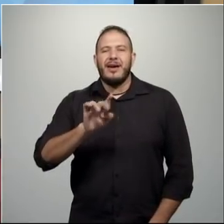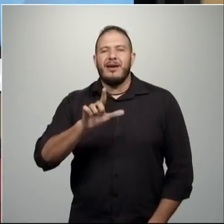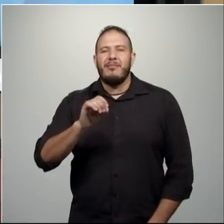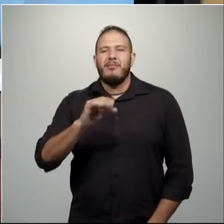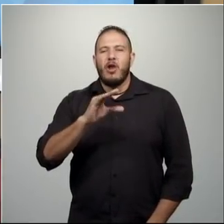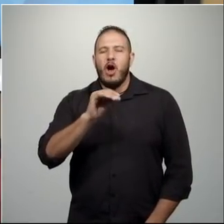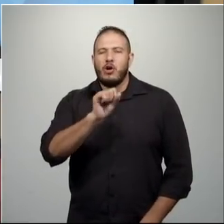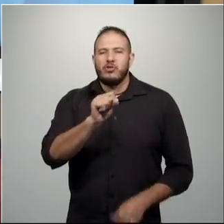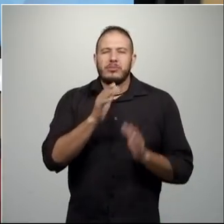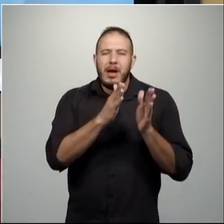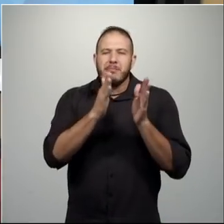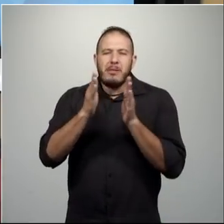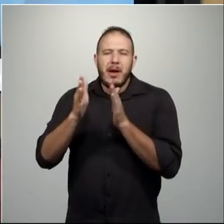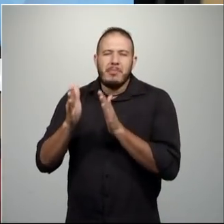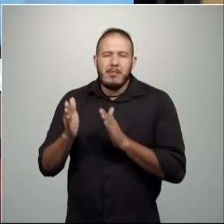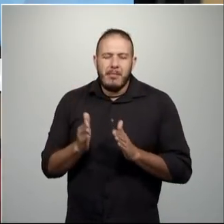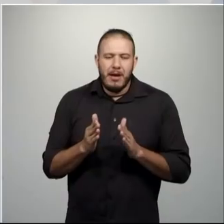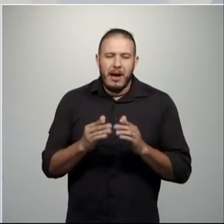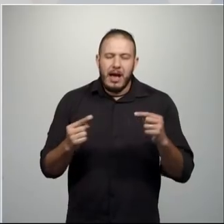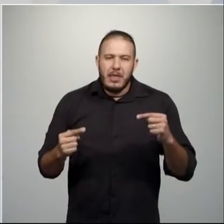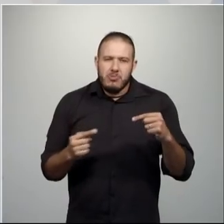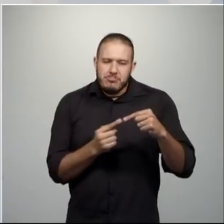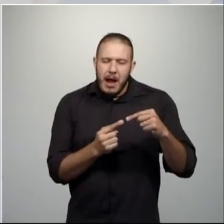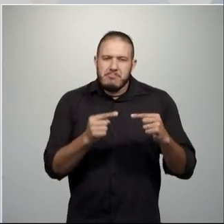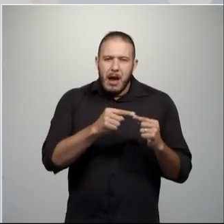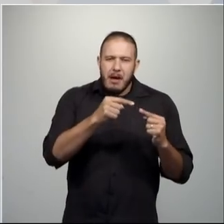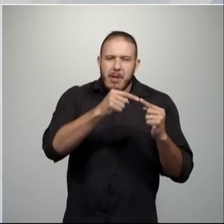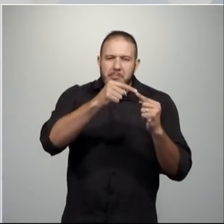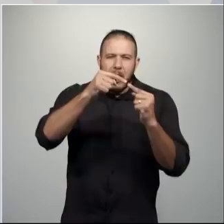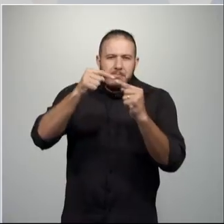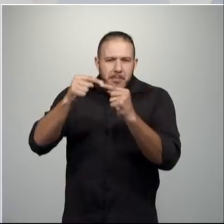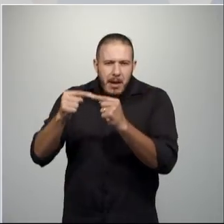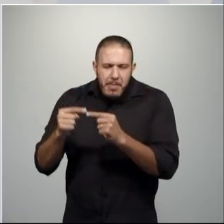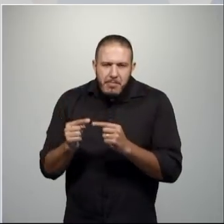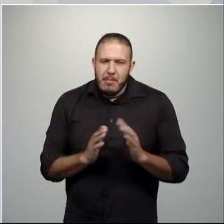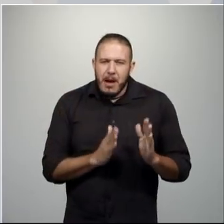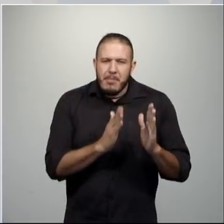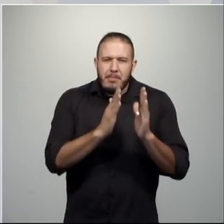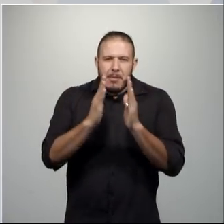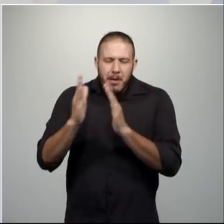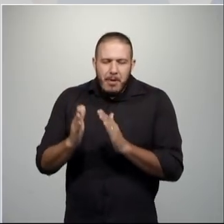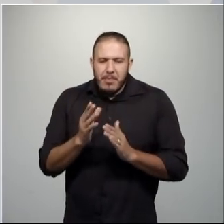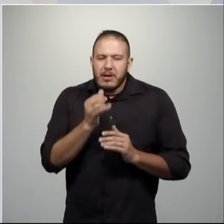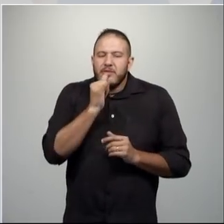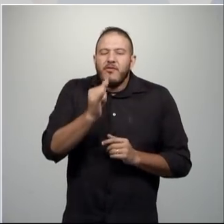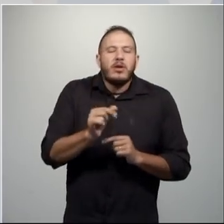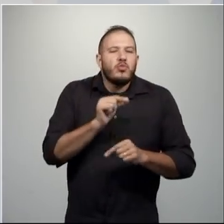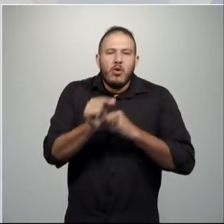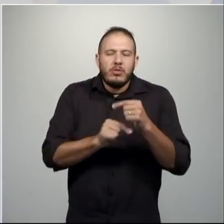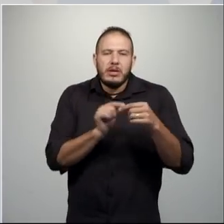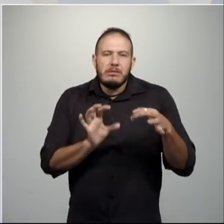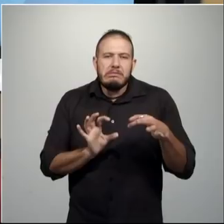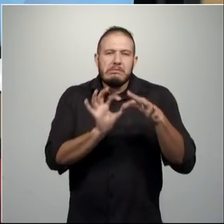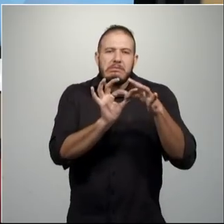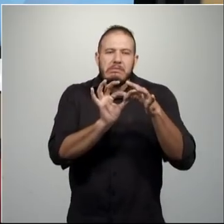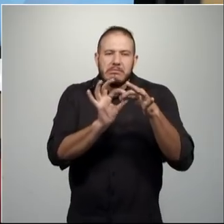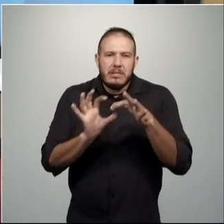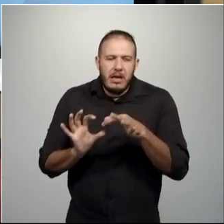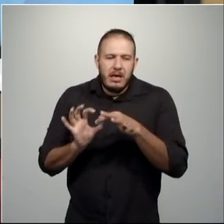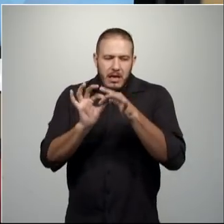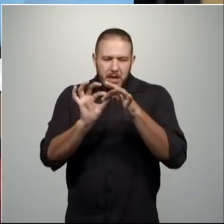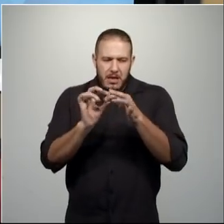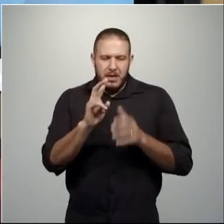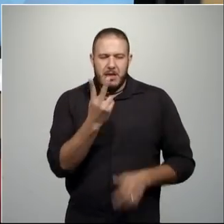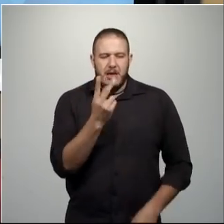cada bloco sim cadeia no anterior dizendo qualquer o hash correspondente no anterior então